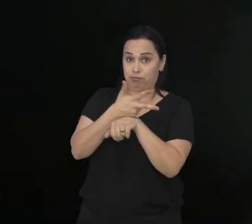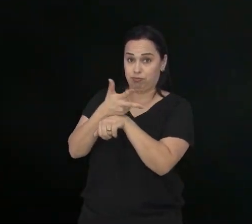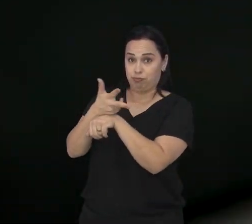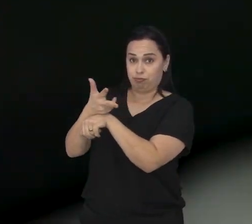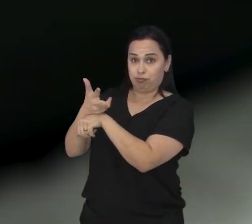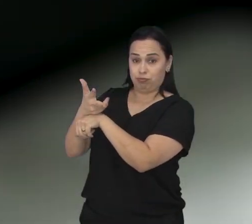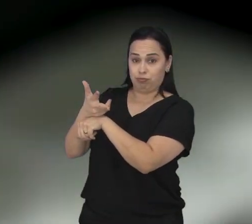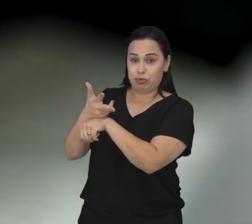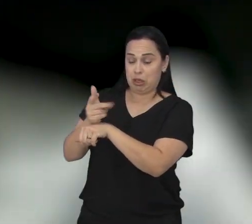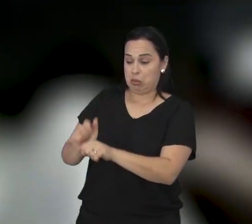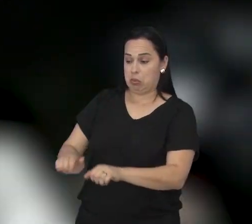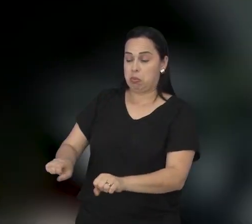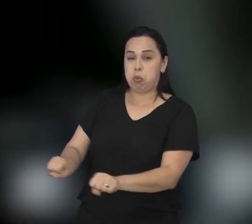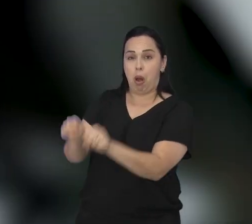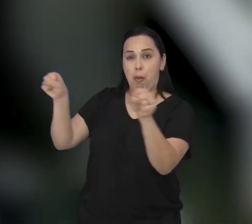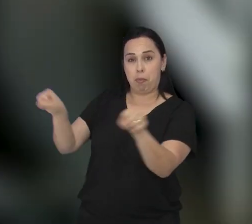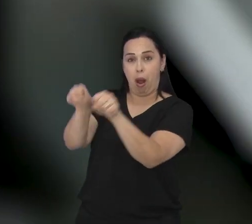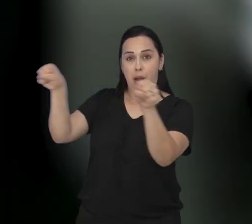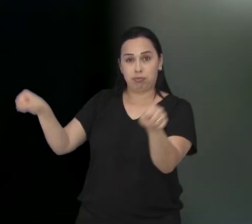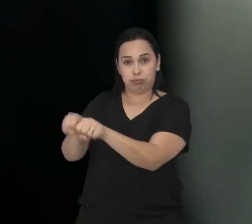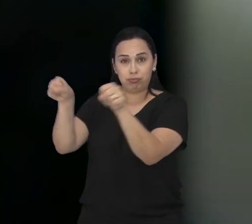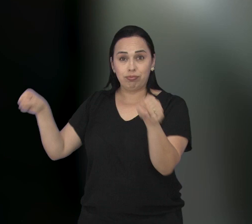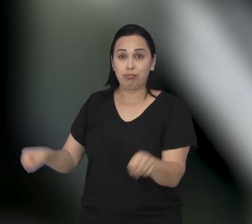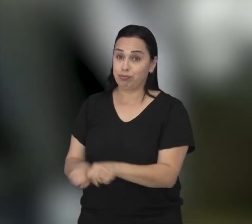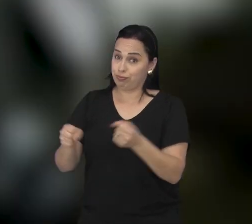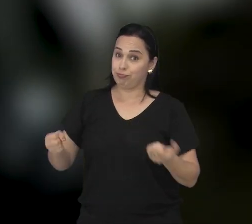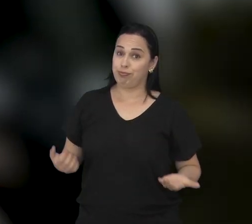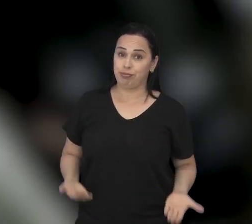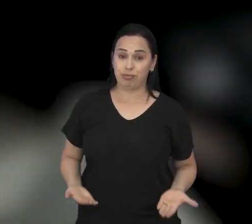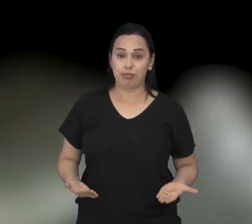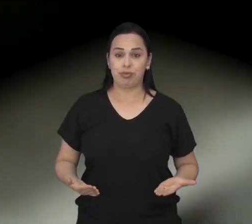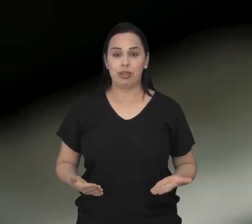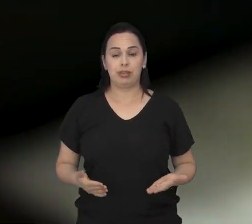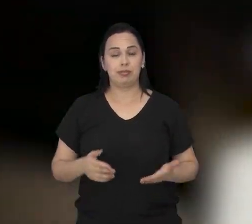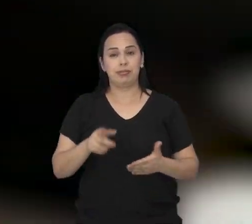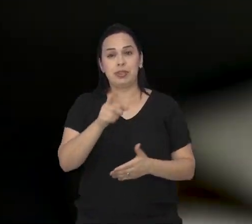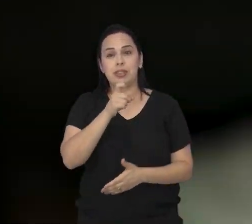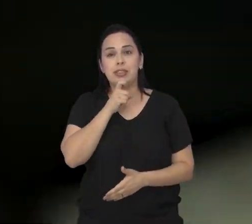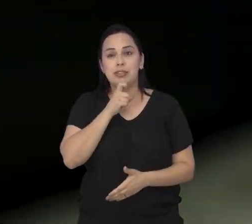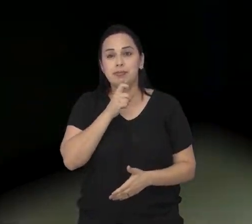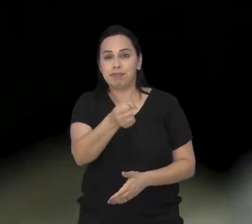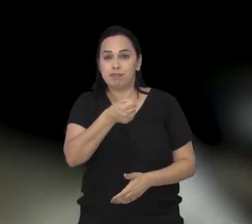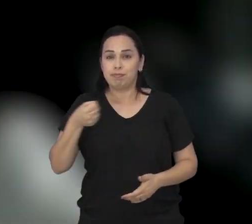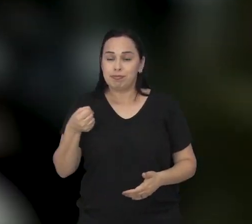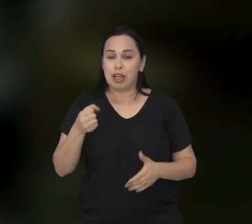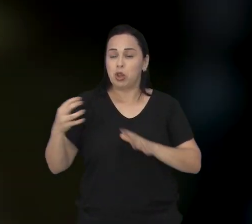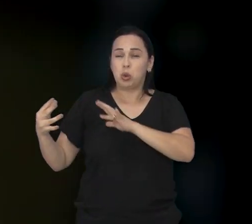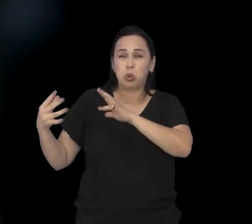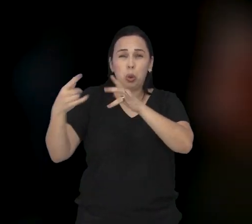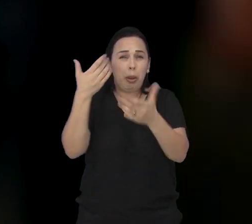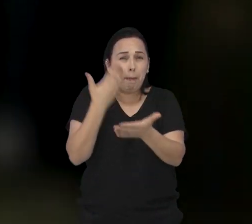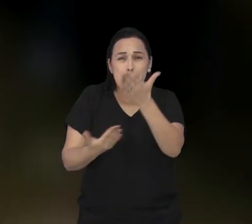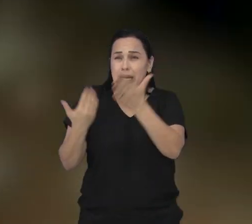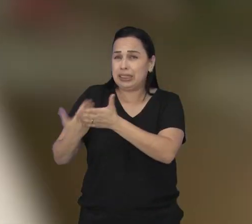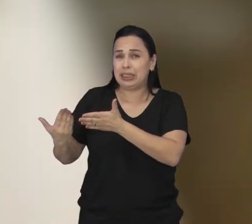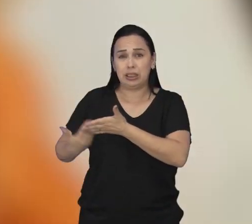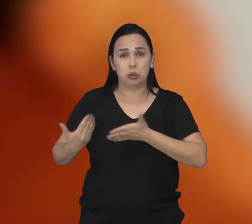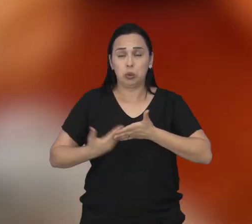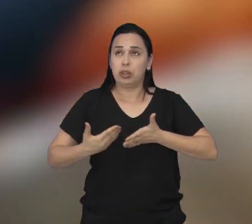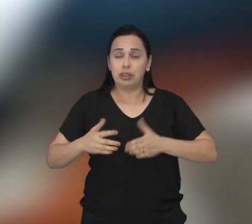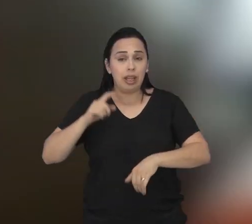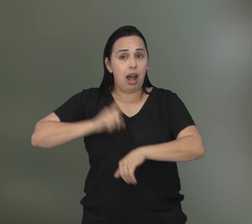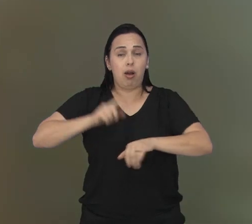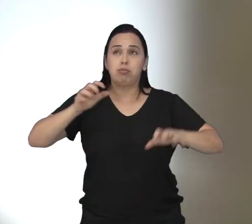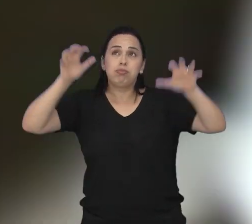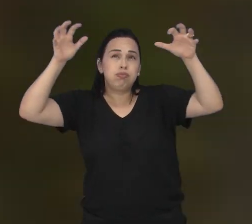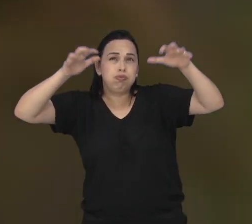pelo próprio Caio, mostram os estragos causados pela enchente. Móveis, alimentos, tudo foi